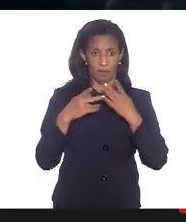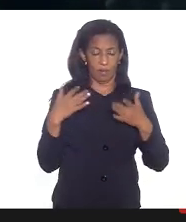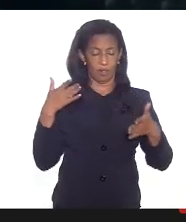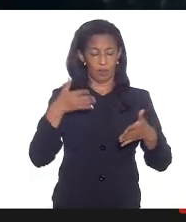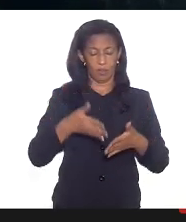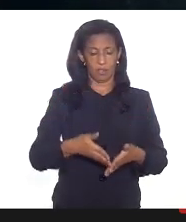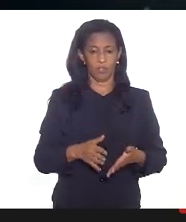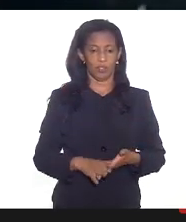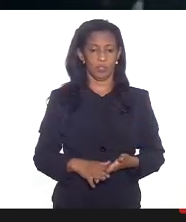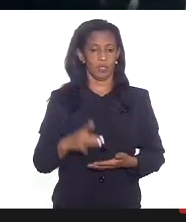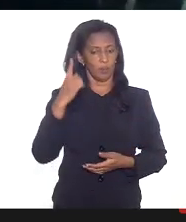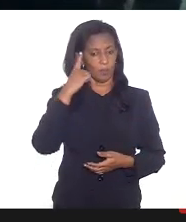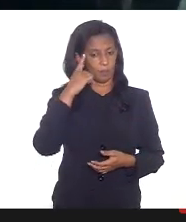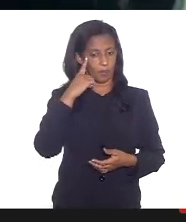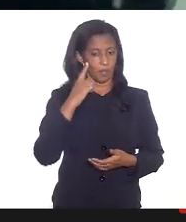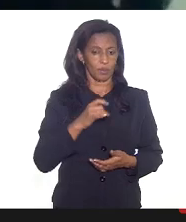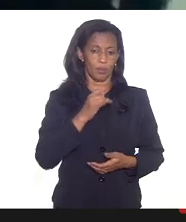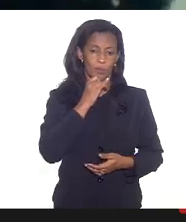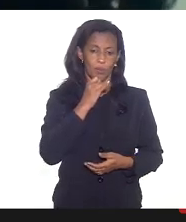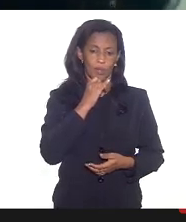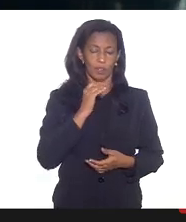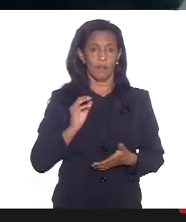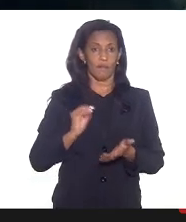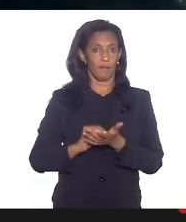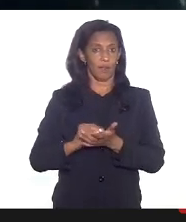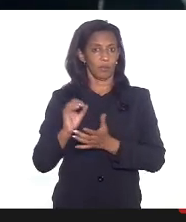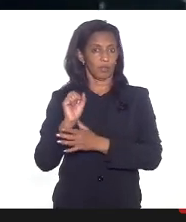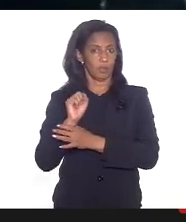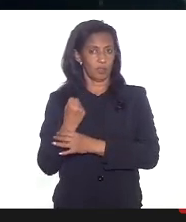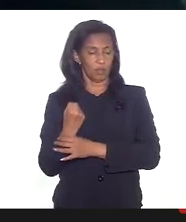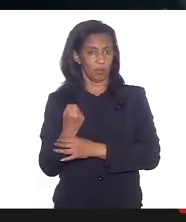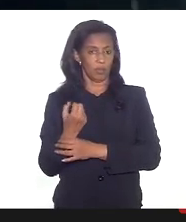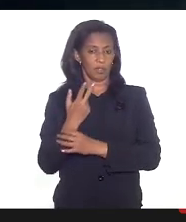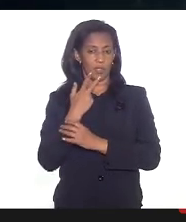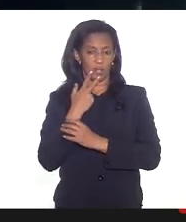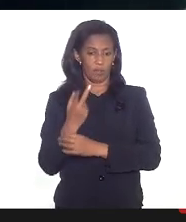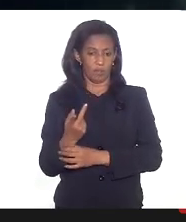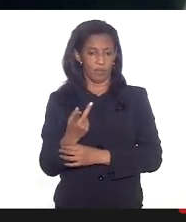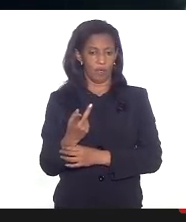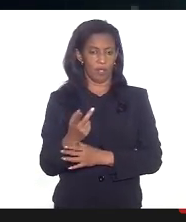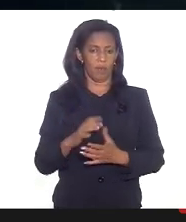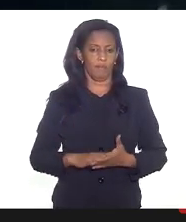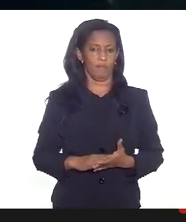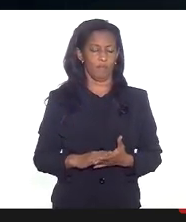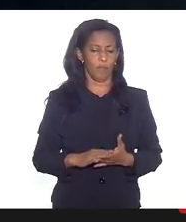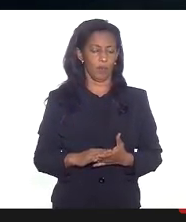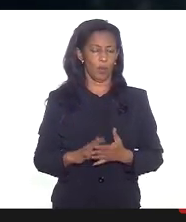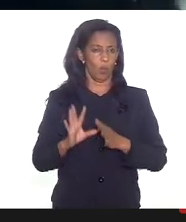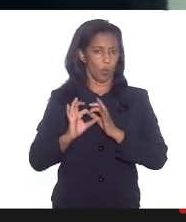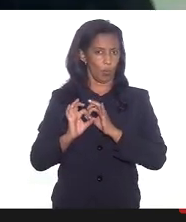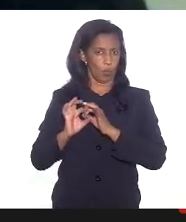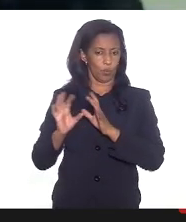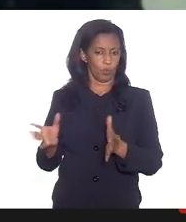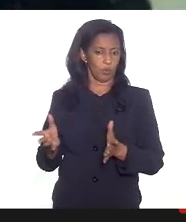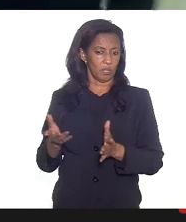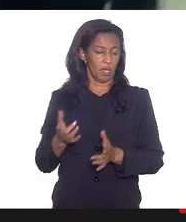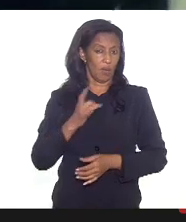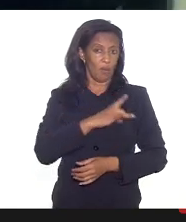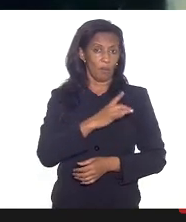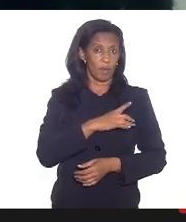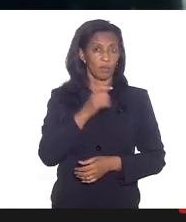e eu penso que por exemplo e seguranças que digam respeito ao atestado livre consentimento é